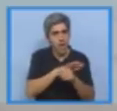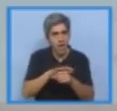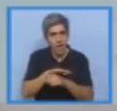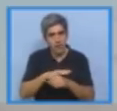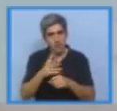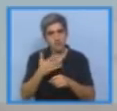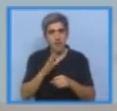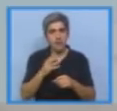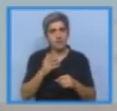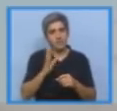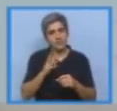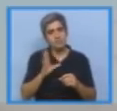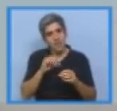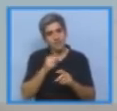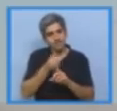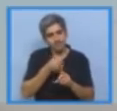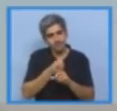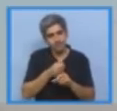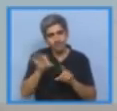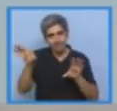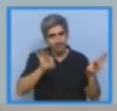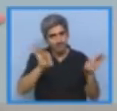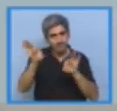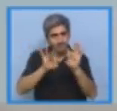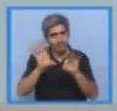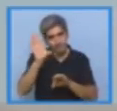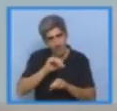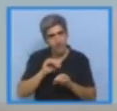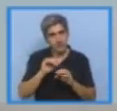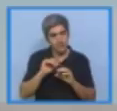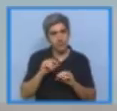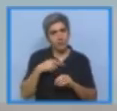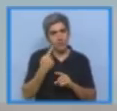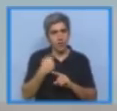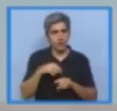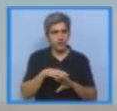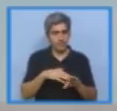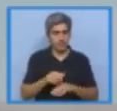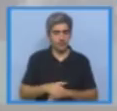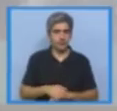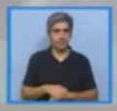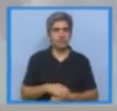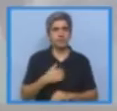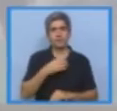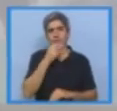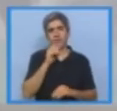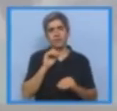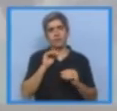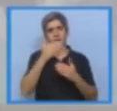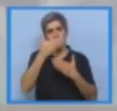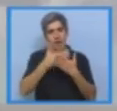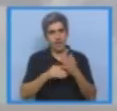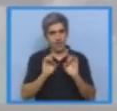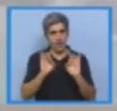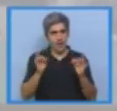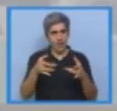meios, ainda tem que ir mais longe. Acho que ainda temos que ser capazes de ir mais além naquilo que temos feito. Nós estamos a falar de um portal, de uma página na